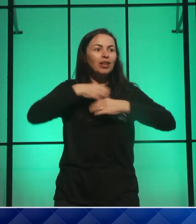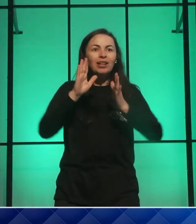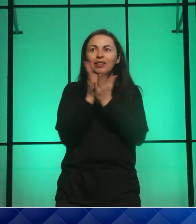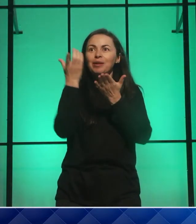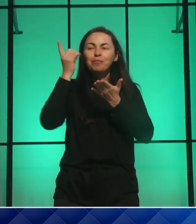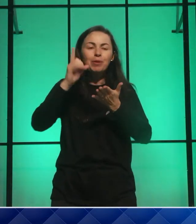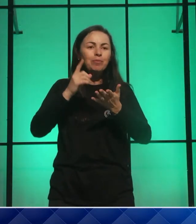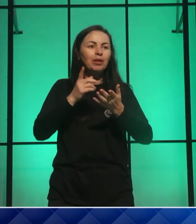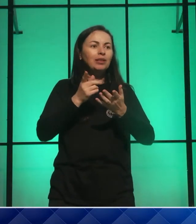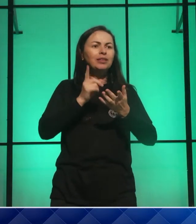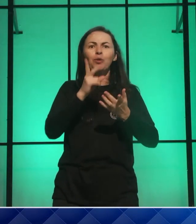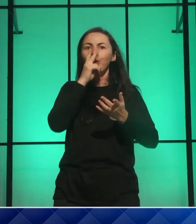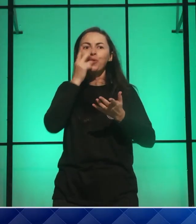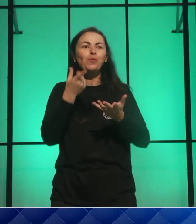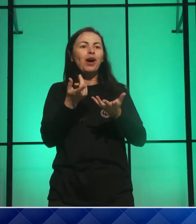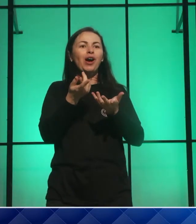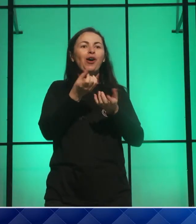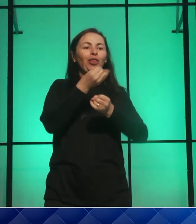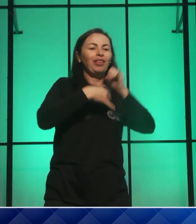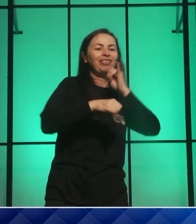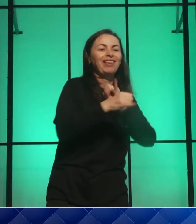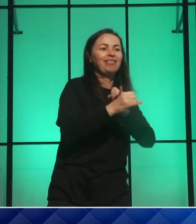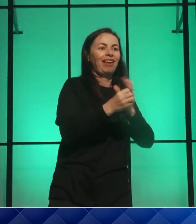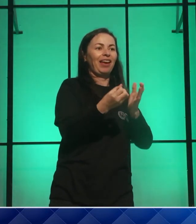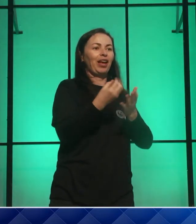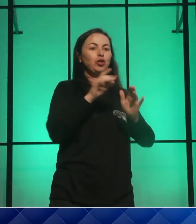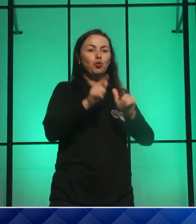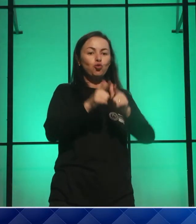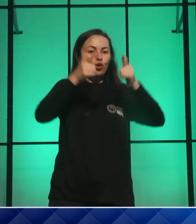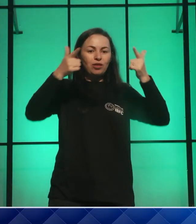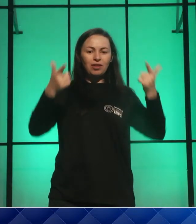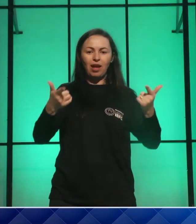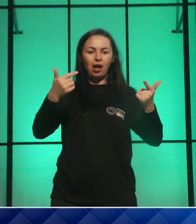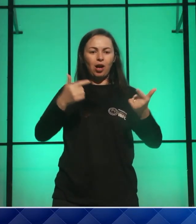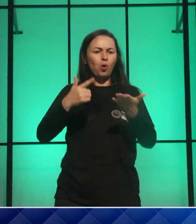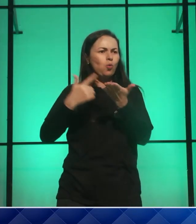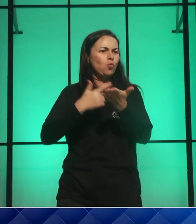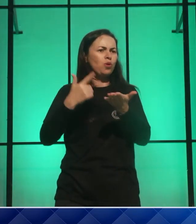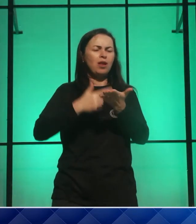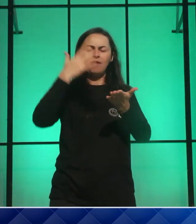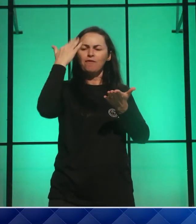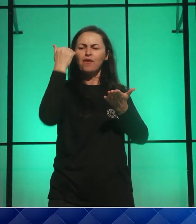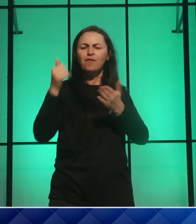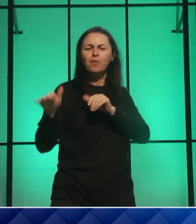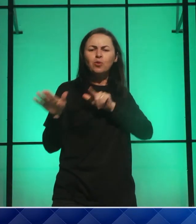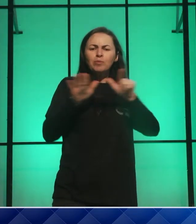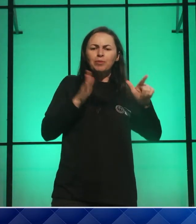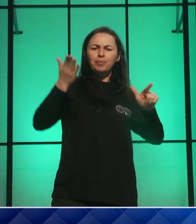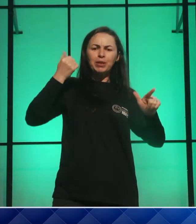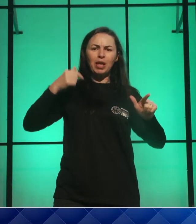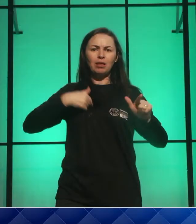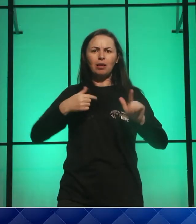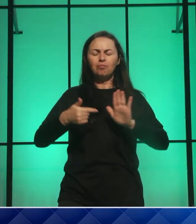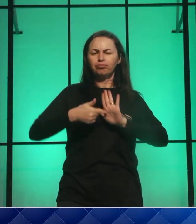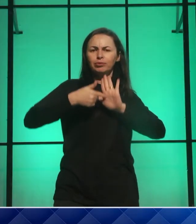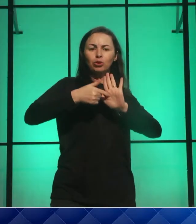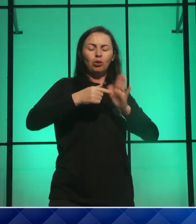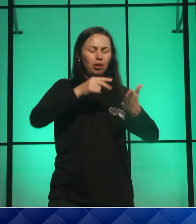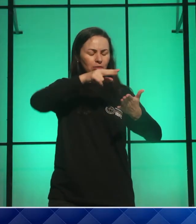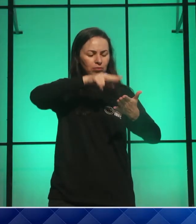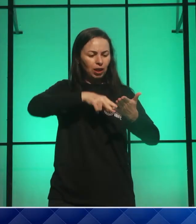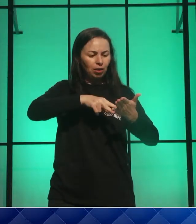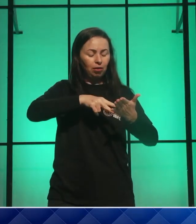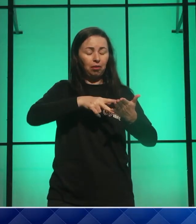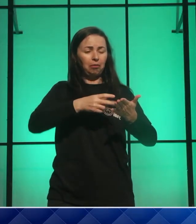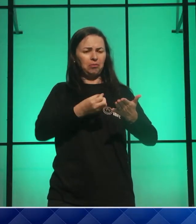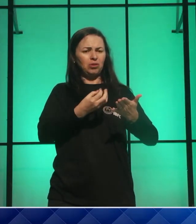é como um blog, não é como um jornal, como um livro que foi famoso semana passada, foi destaque, não. A palavra de